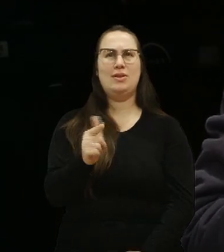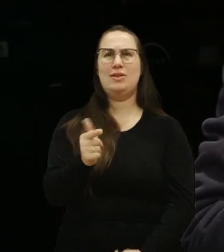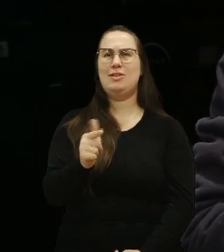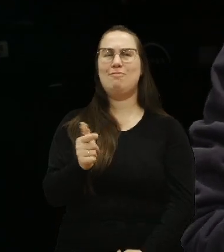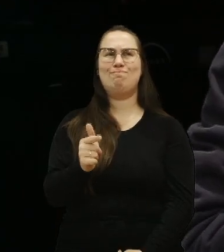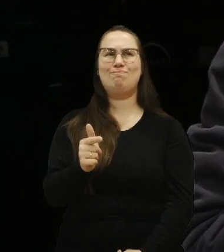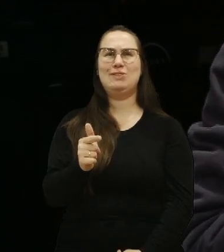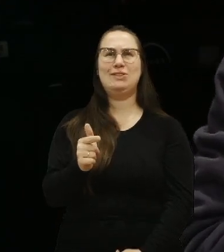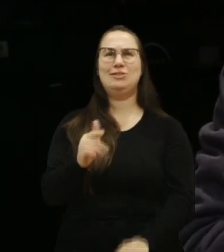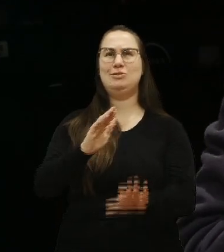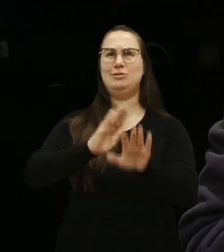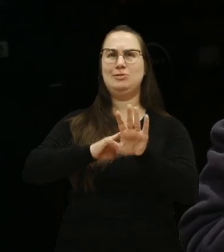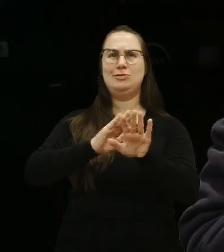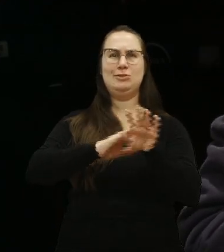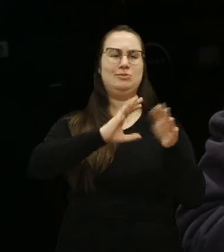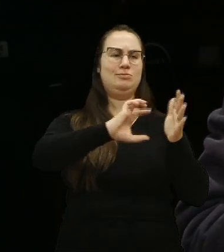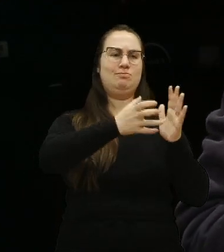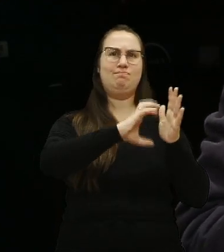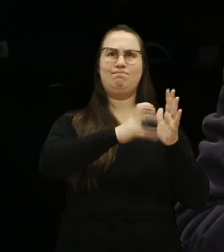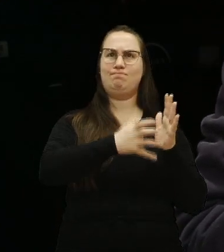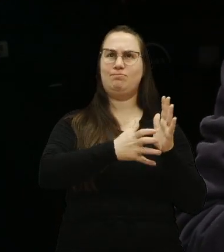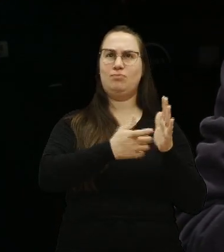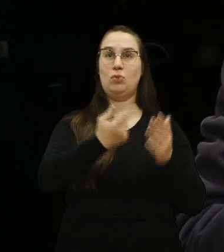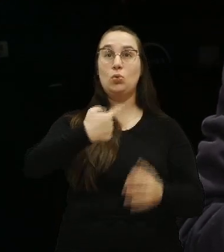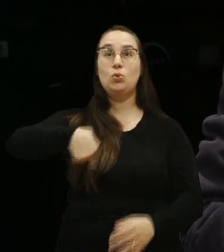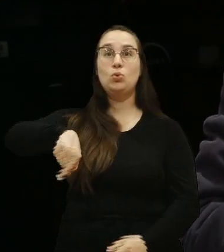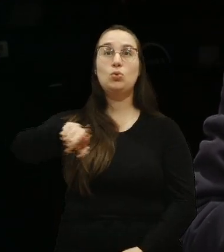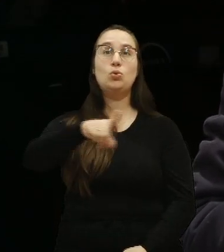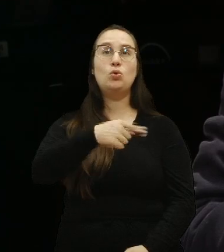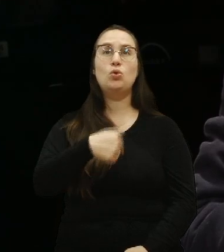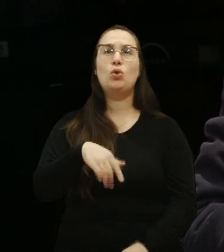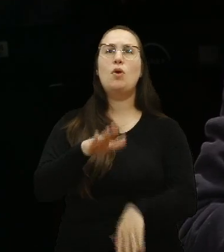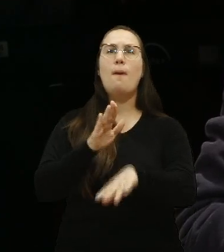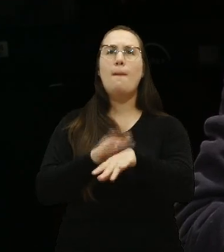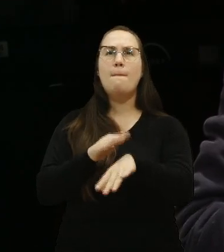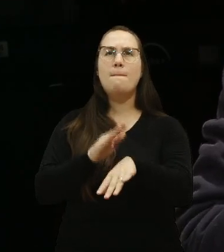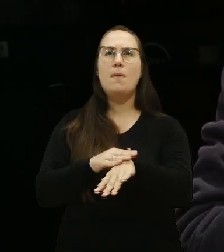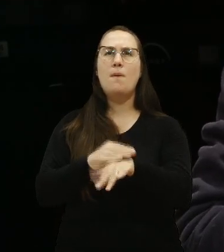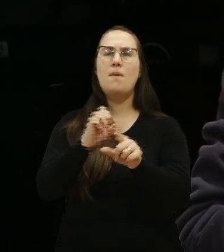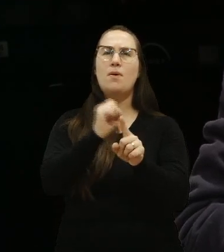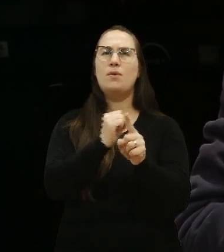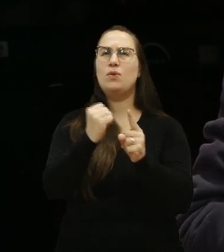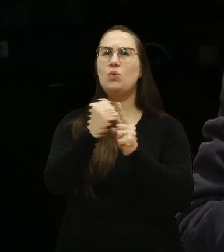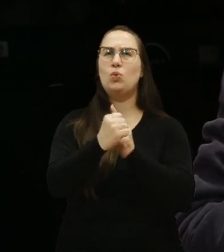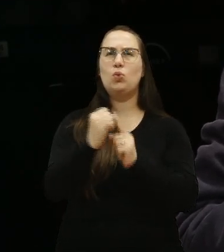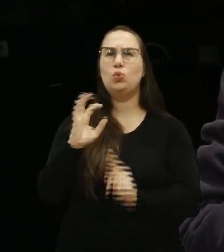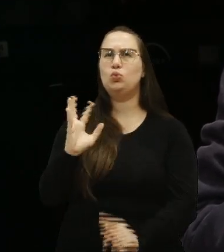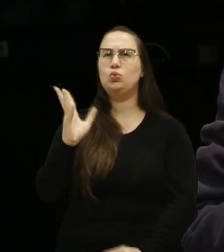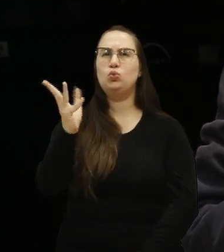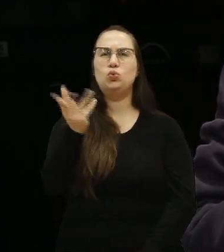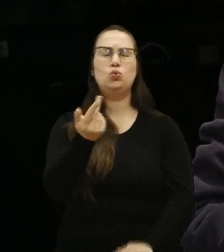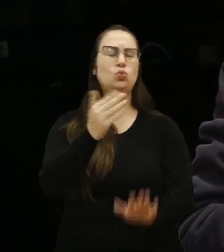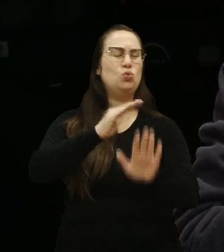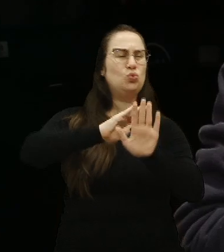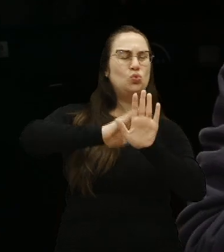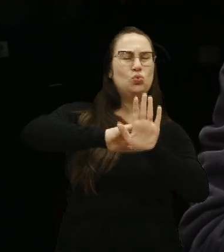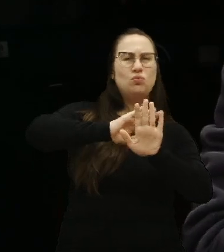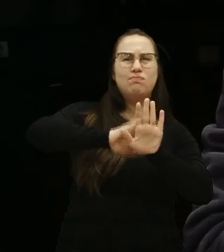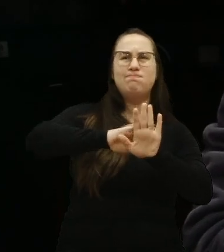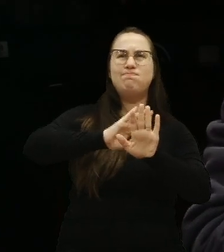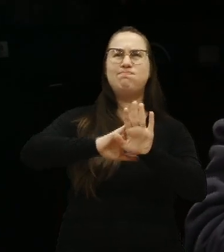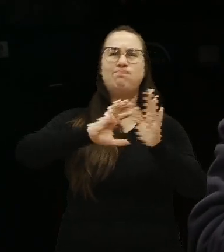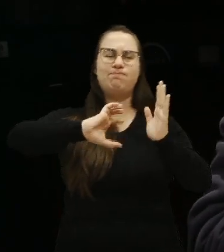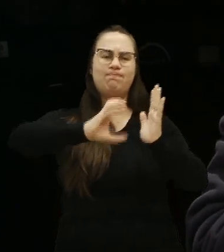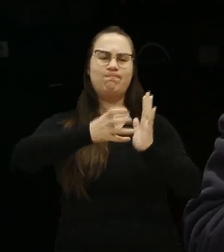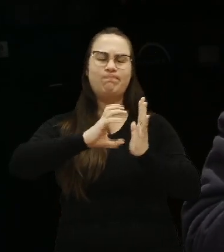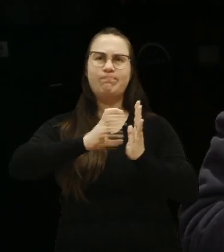questões ideológicas e partidárias. Nós chegamos nesse momento de sociedade porque tudo é ideologizado,